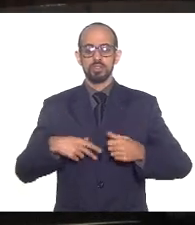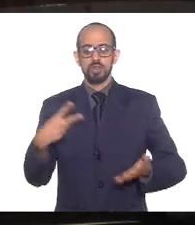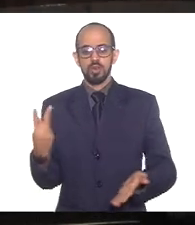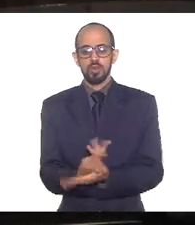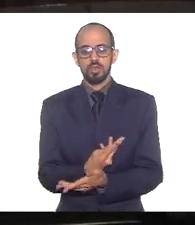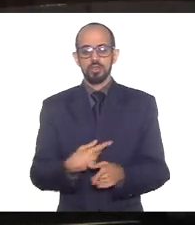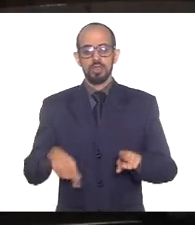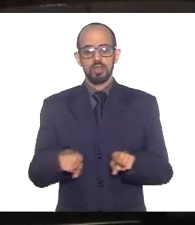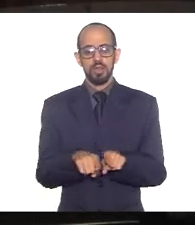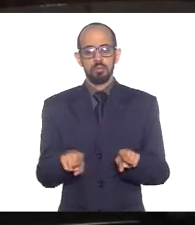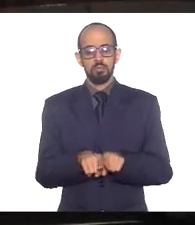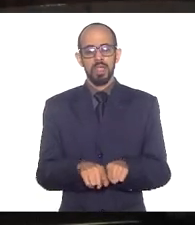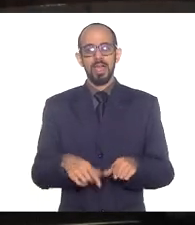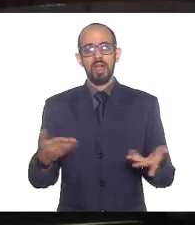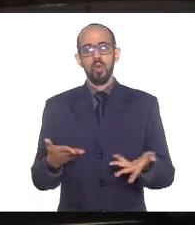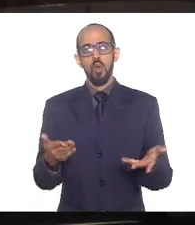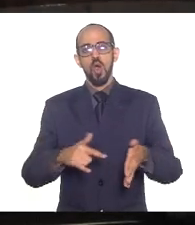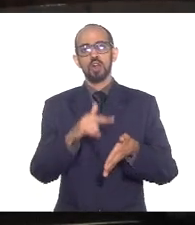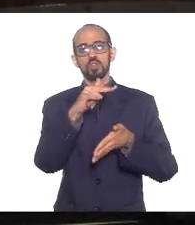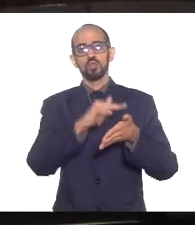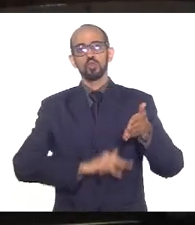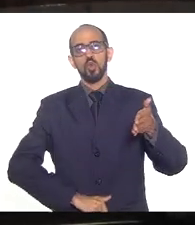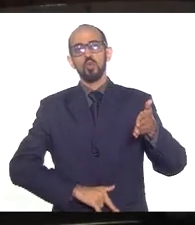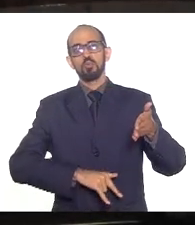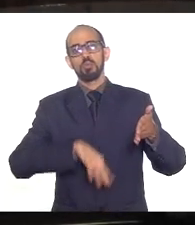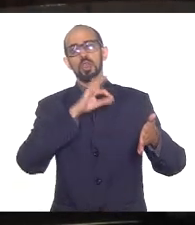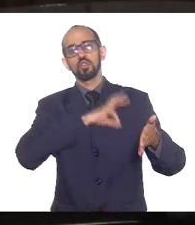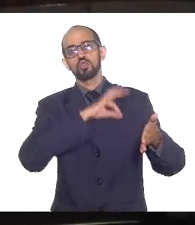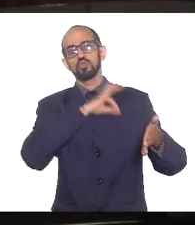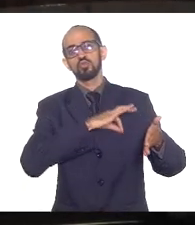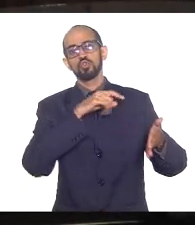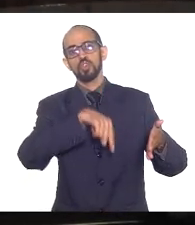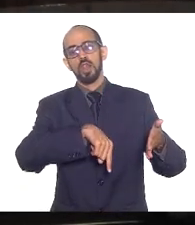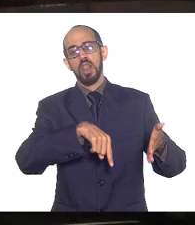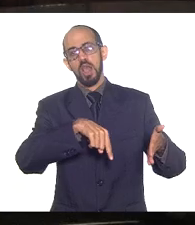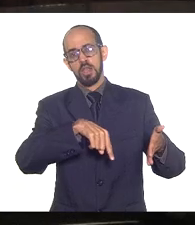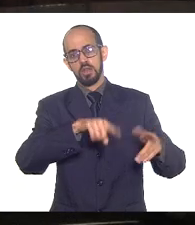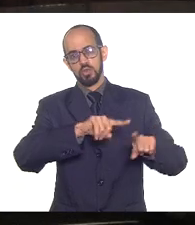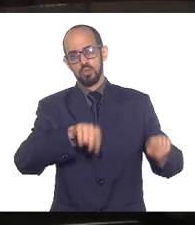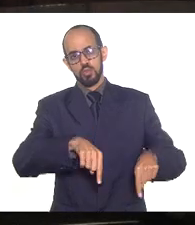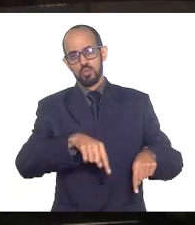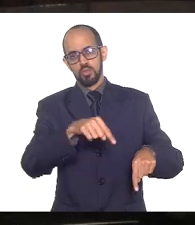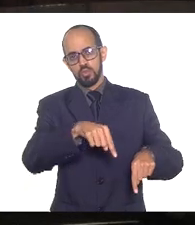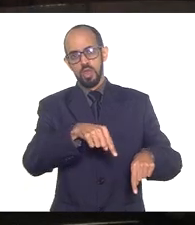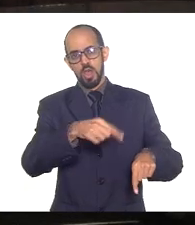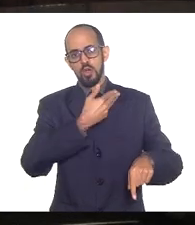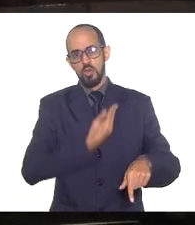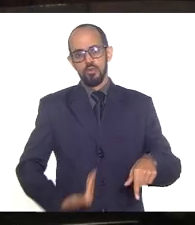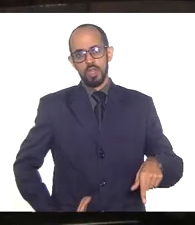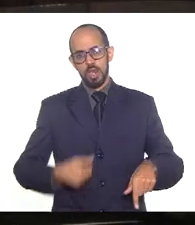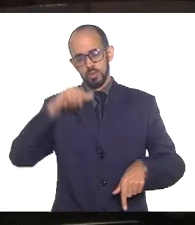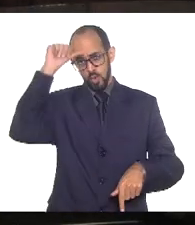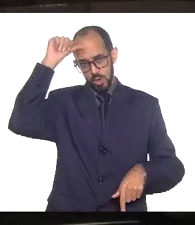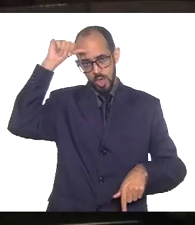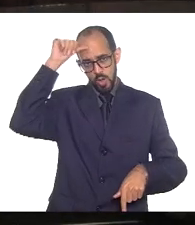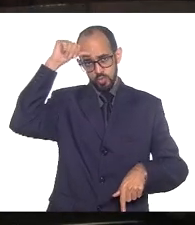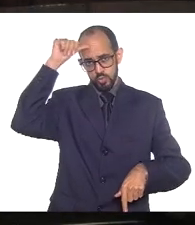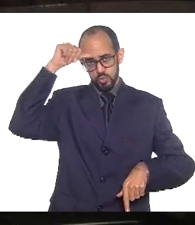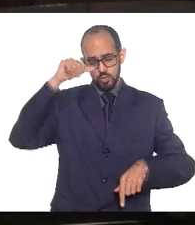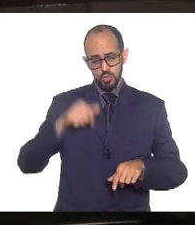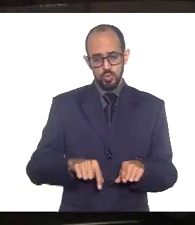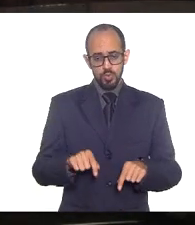no contracheque dos trabalhadores da trabalhadora da Saúde o governador Cláudio Castro